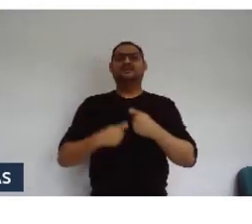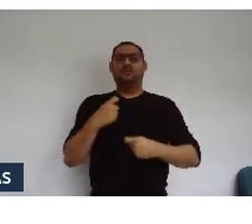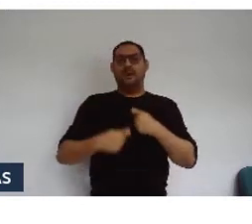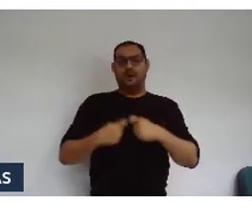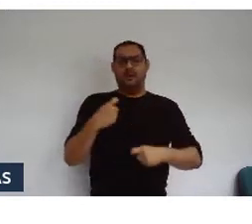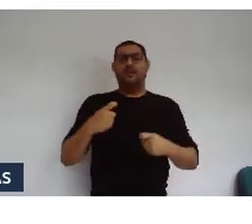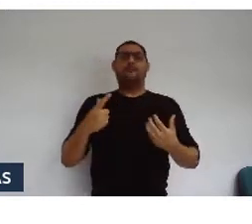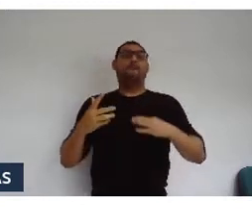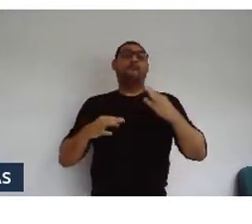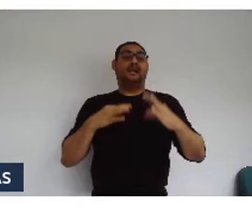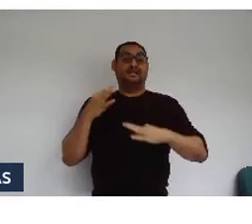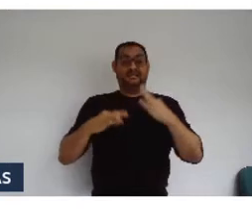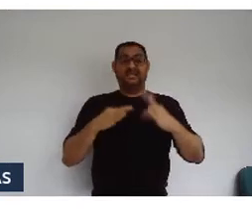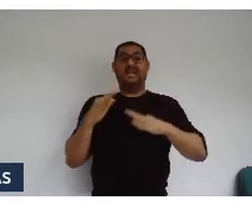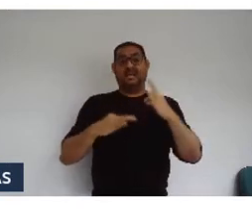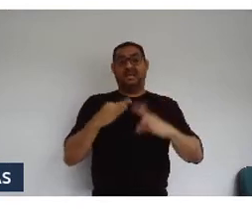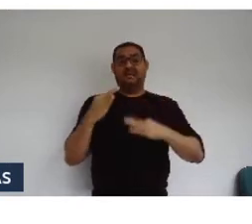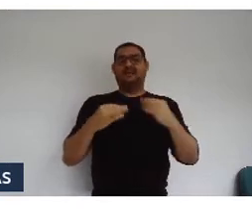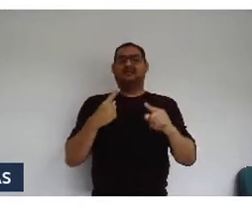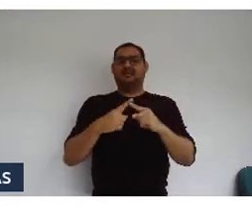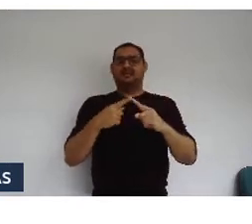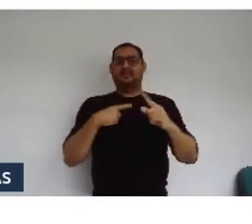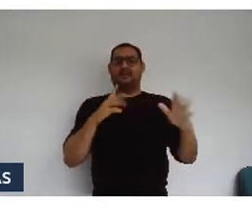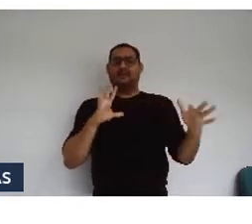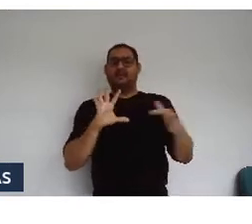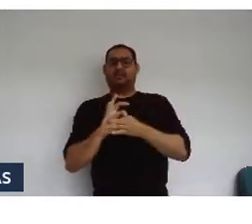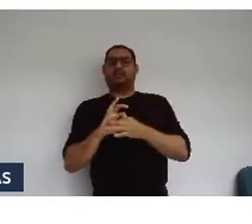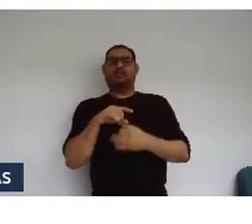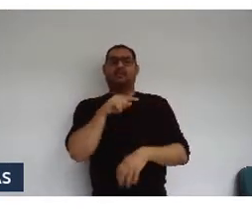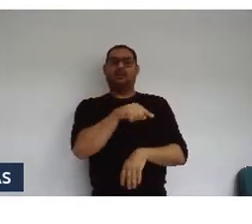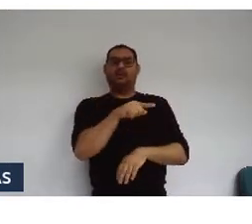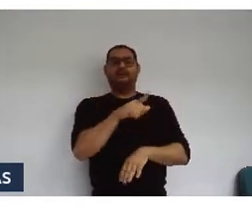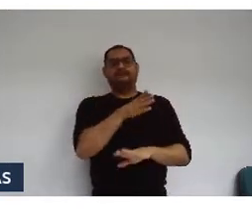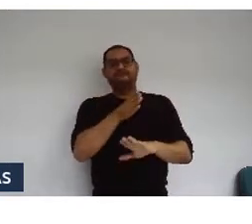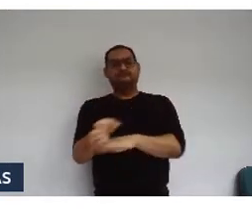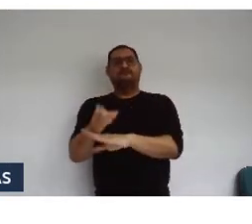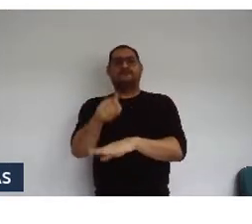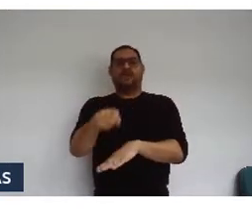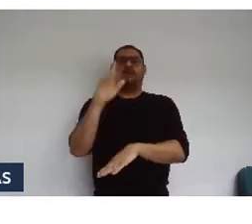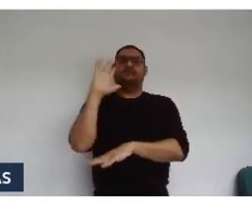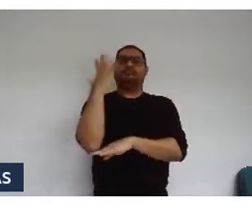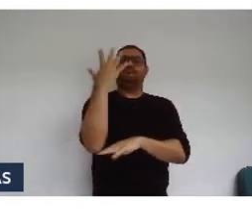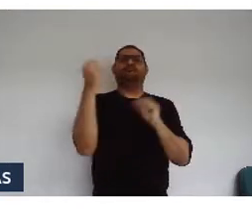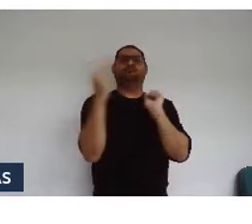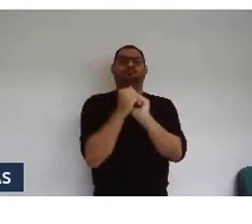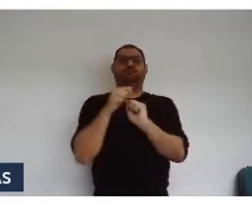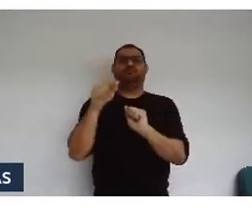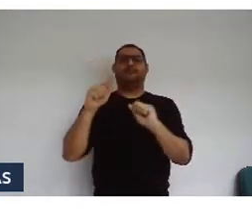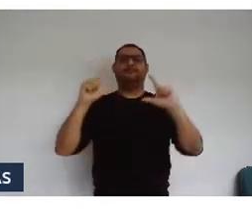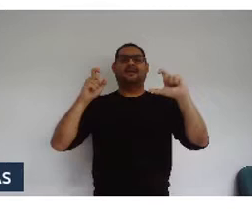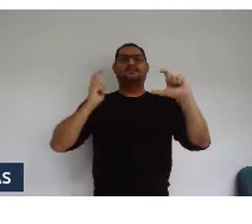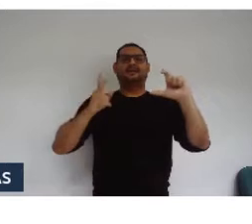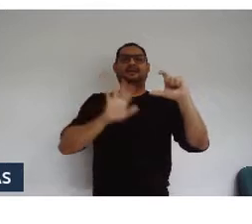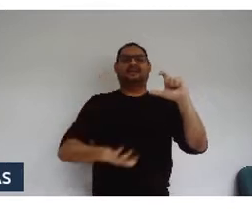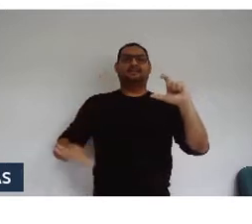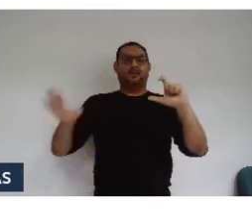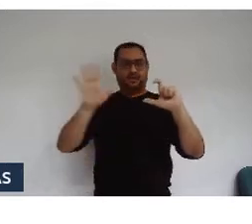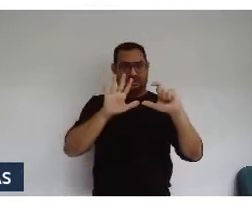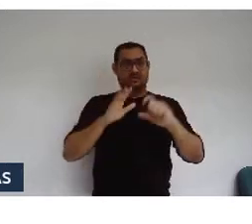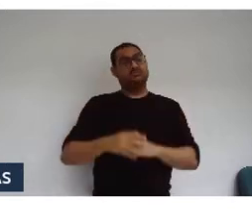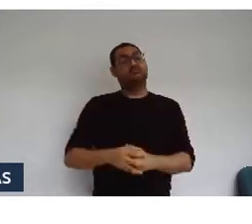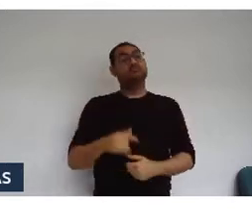prazer, ao passo que também indexam o pertencimento de João à paisagem semiótica. Na minha